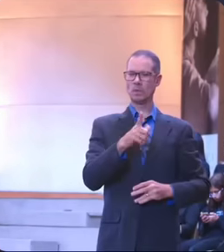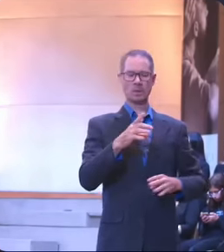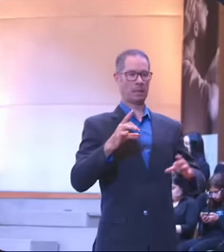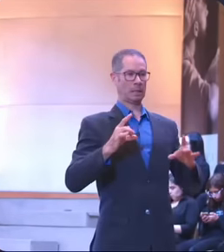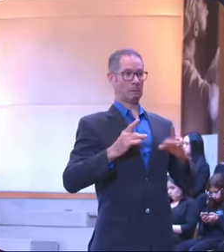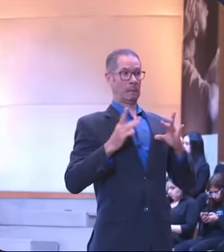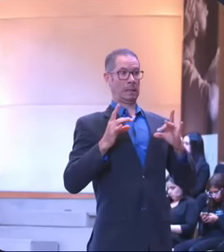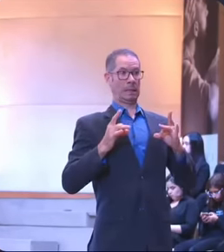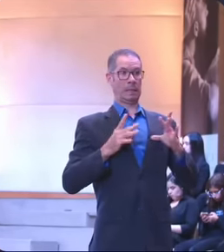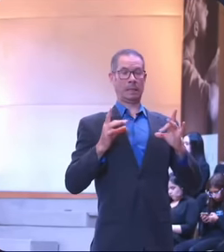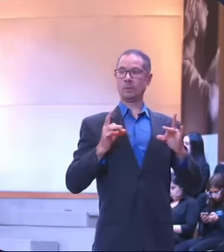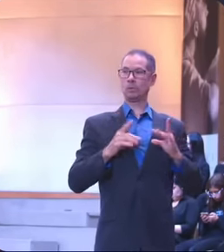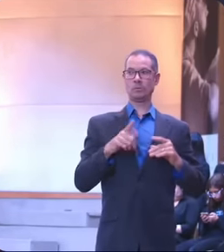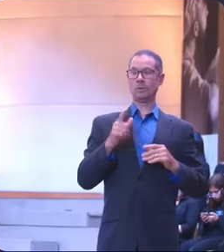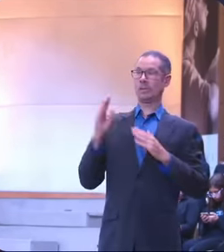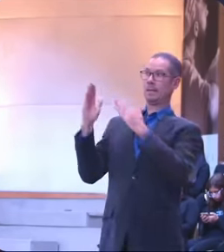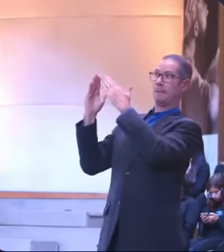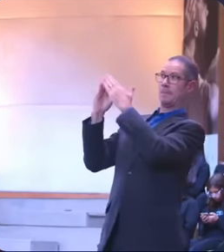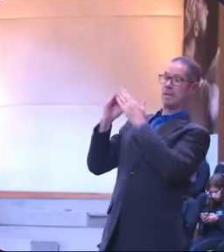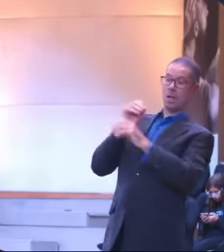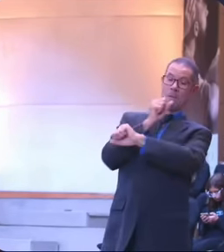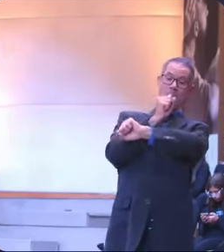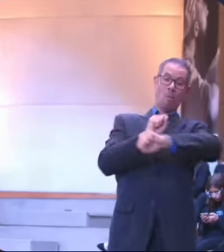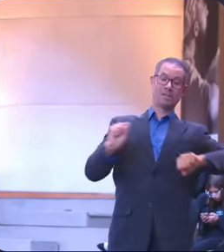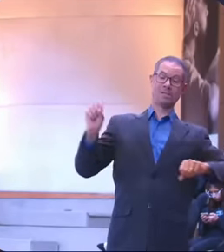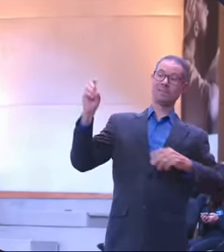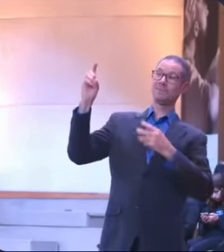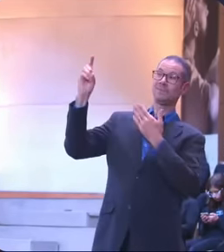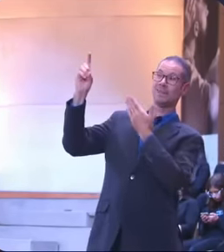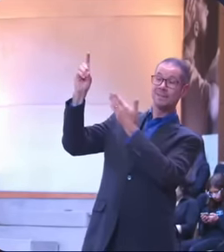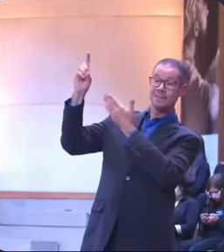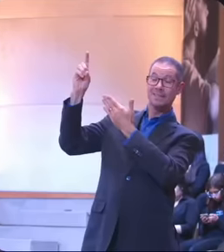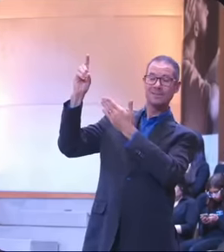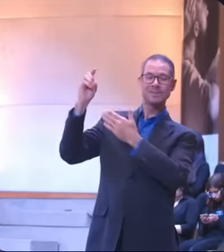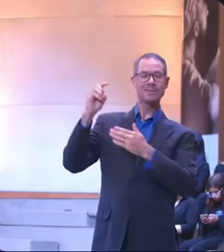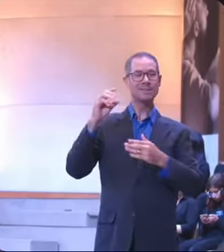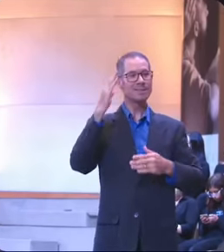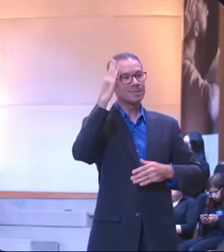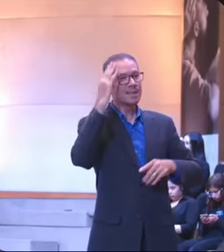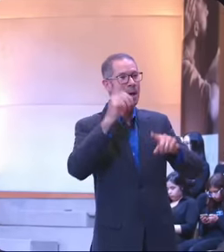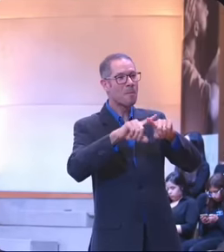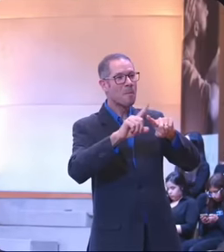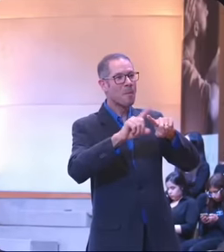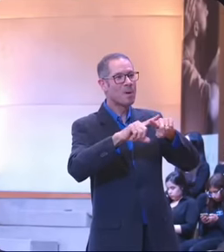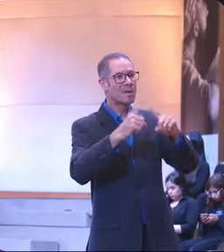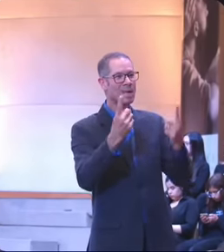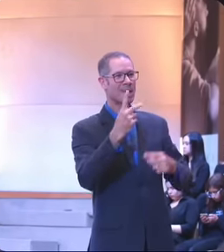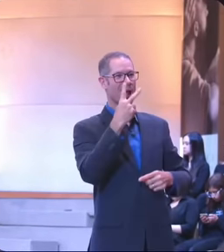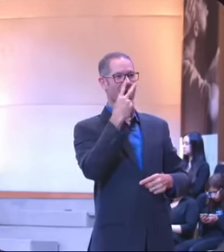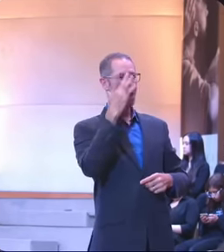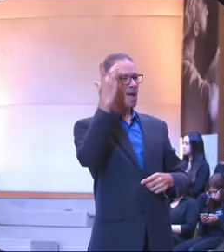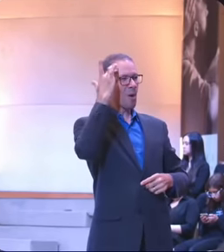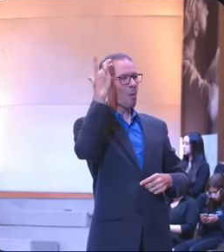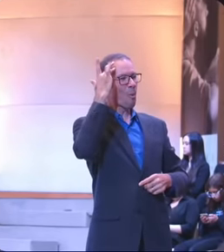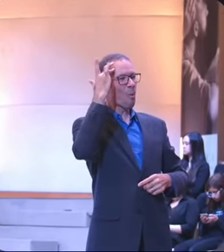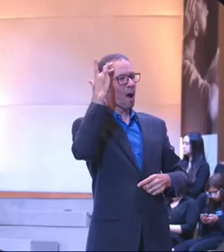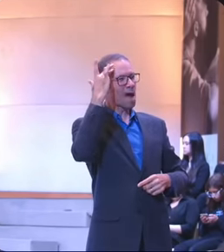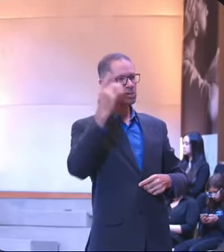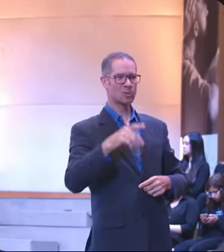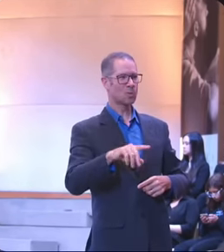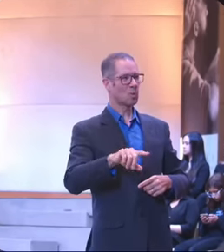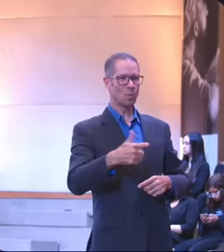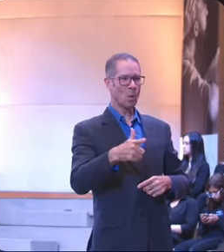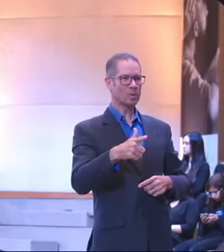de pedir as coisas impossíveis para Deus. Sabe por que eu acho que não existem tantas